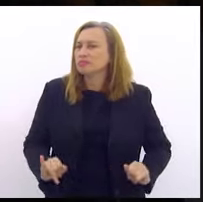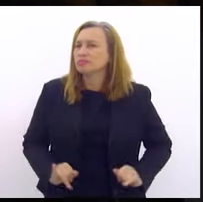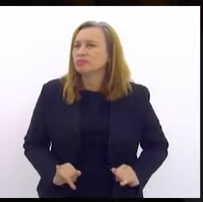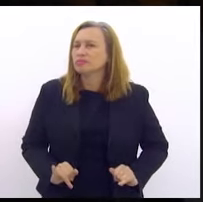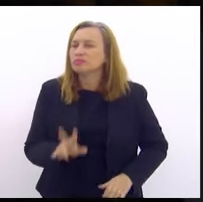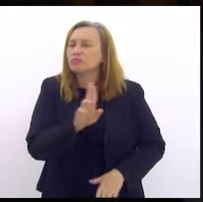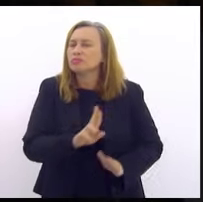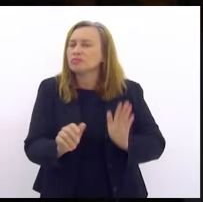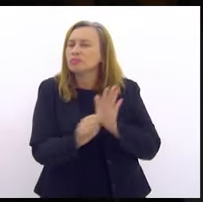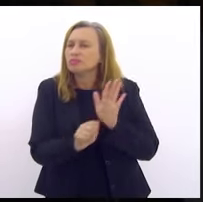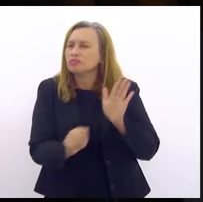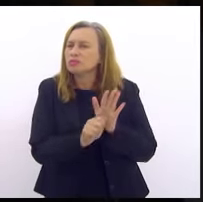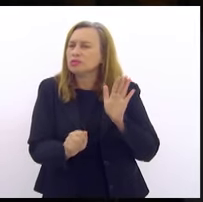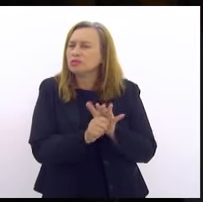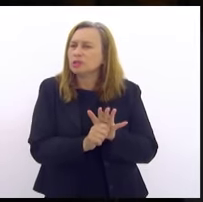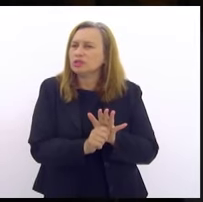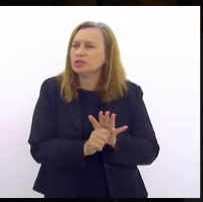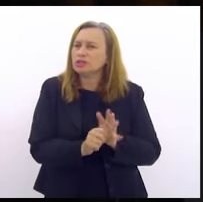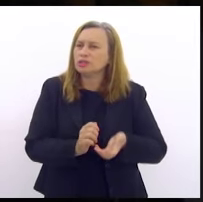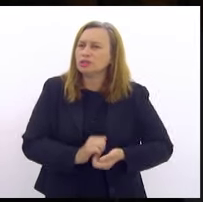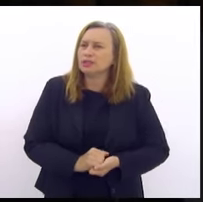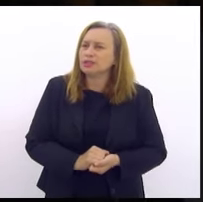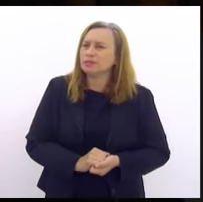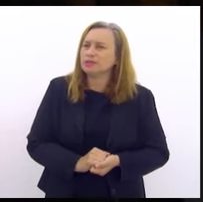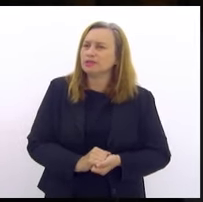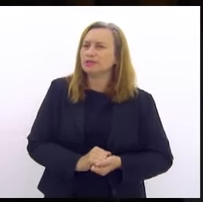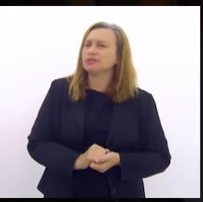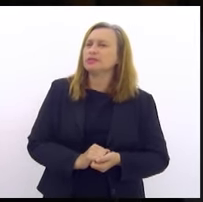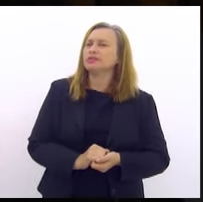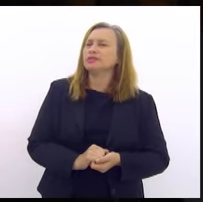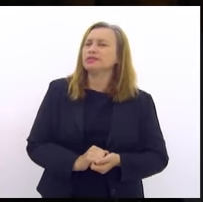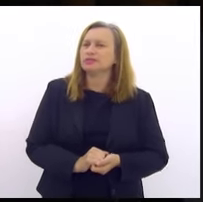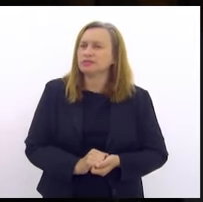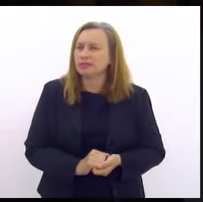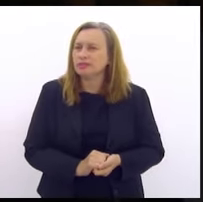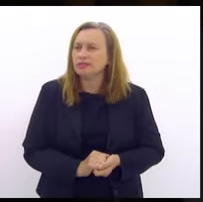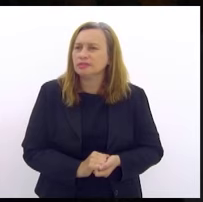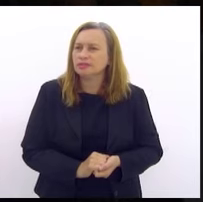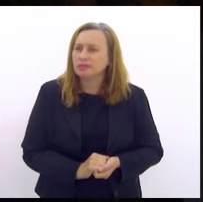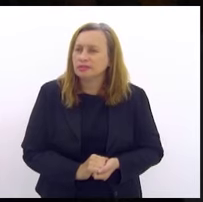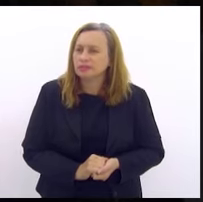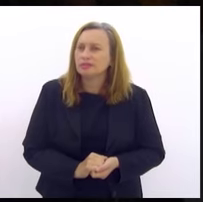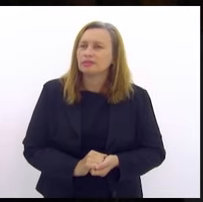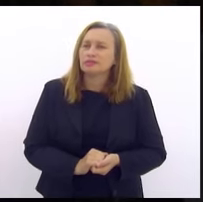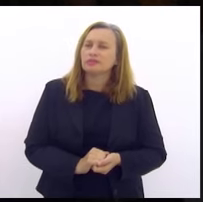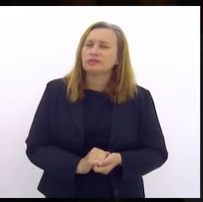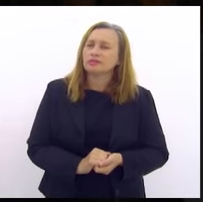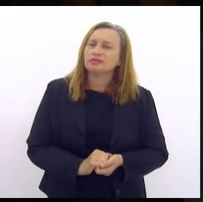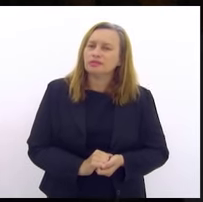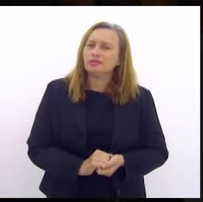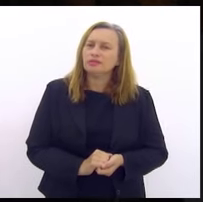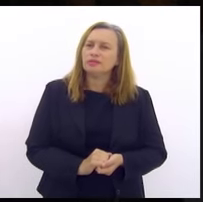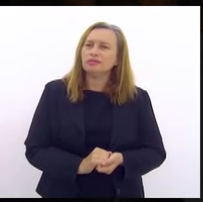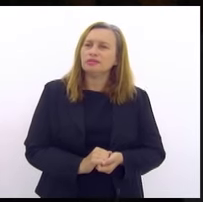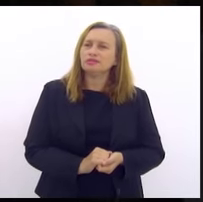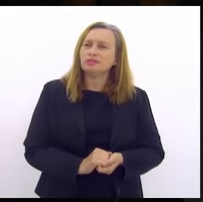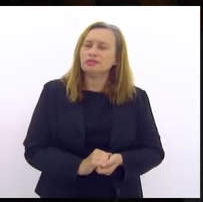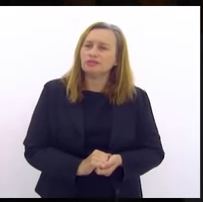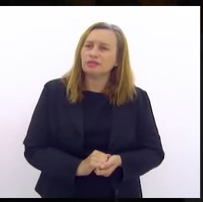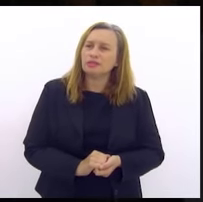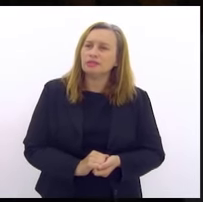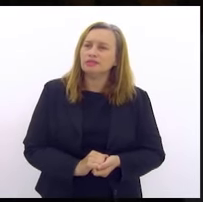droga acaba sendo a válvula de escape para aquela pessoa que não tem mais perspectiva de futuro, que está na rua, que está sofrendo. Vamos